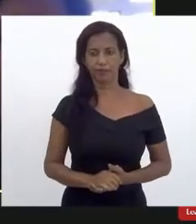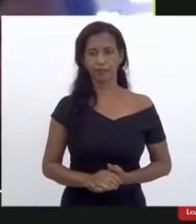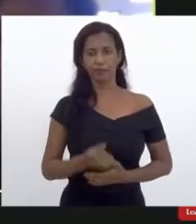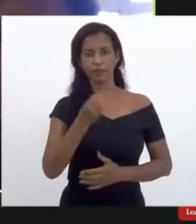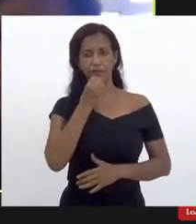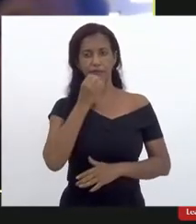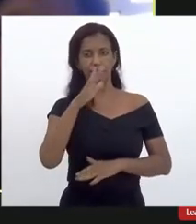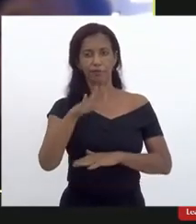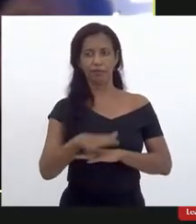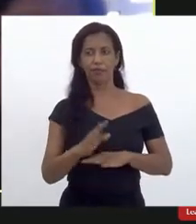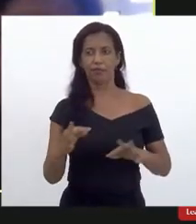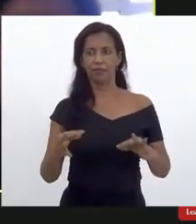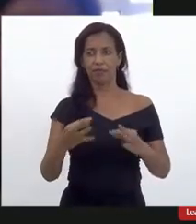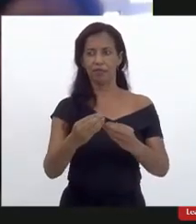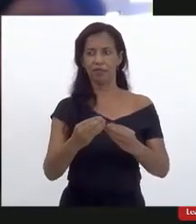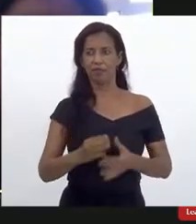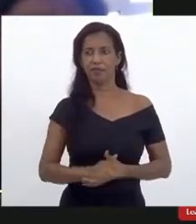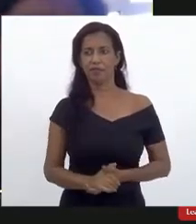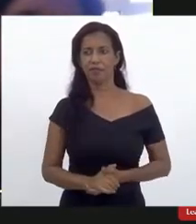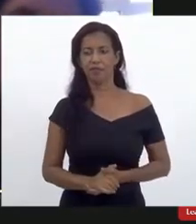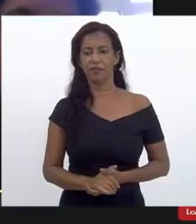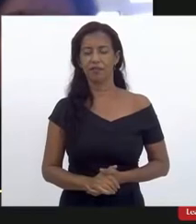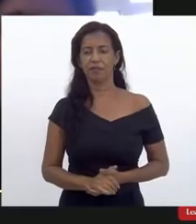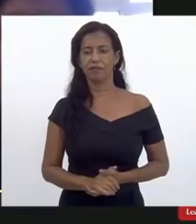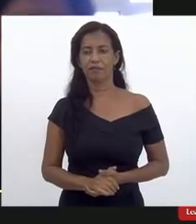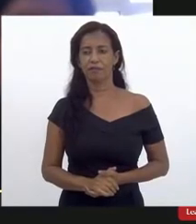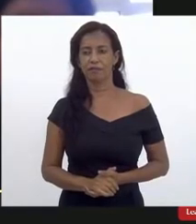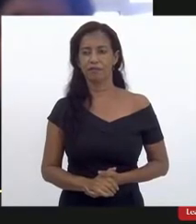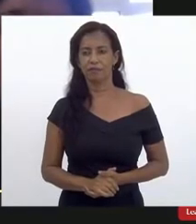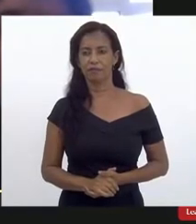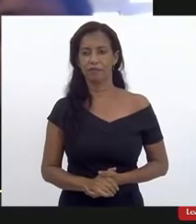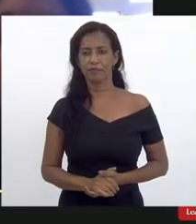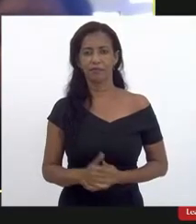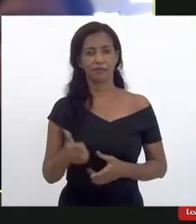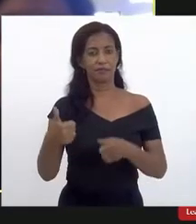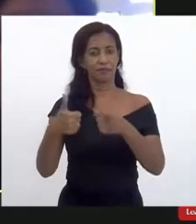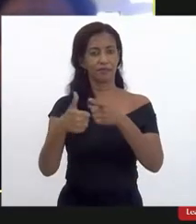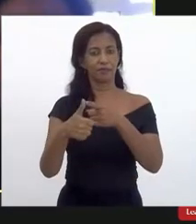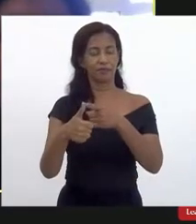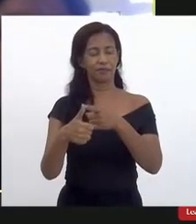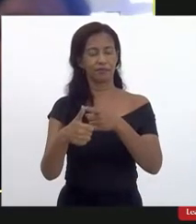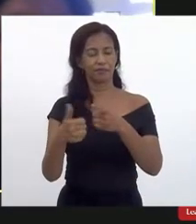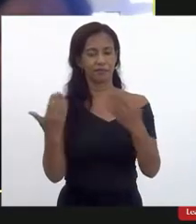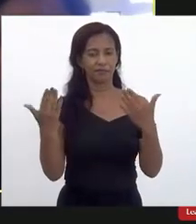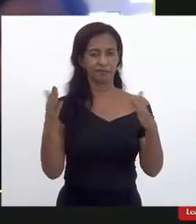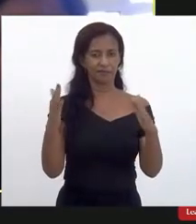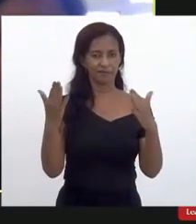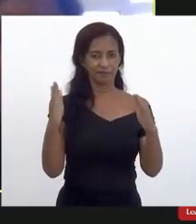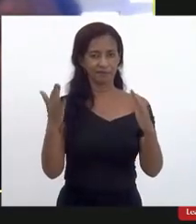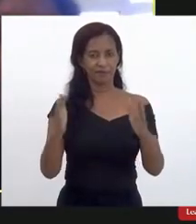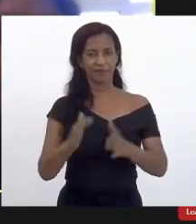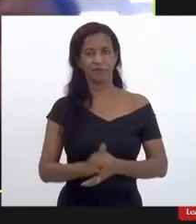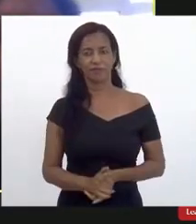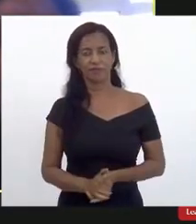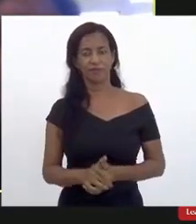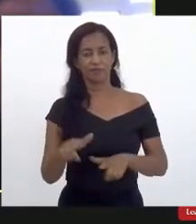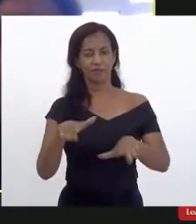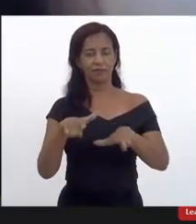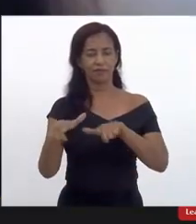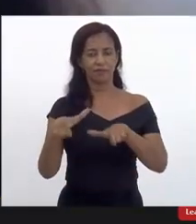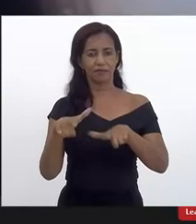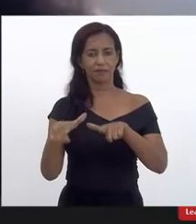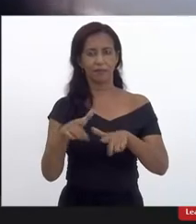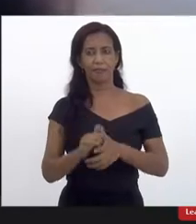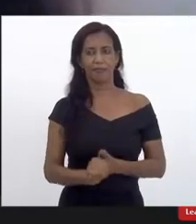Boa tarde a todos. Boa tarde, Cecília. Bem-vinda. Primeiramente, eu queria parabenizar o trabalho